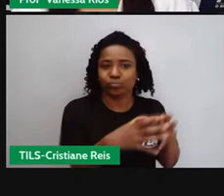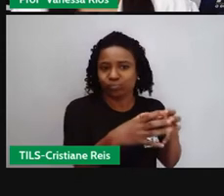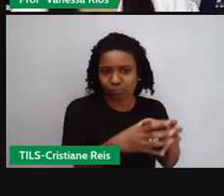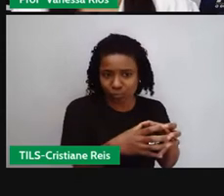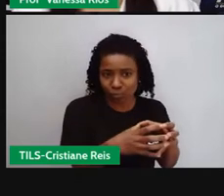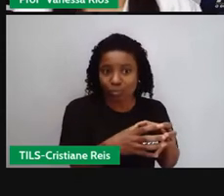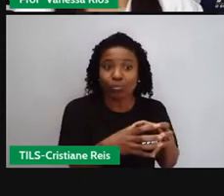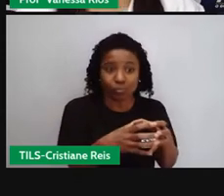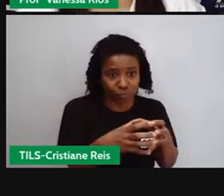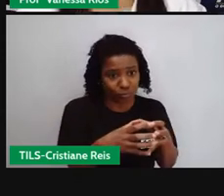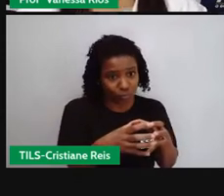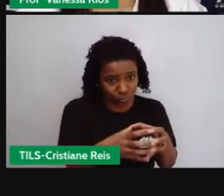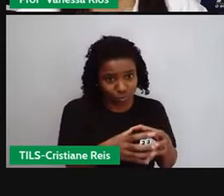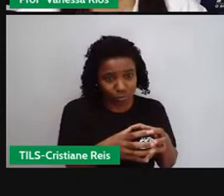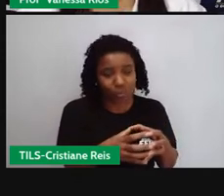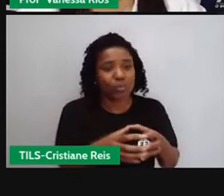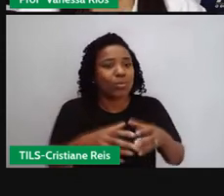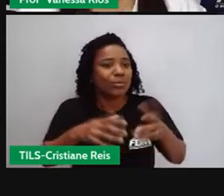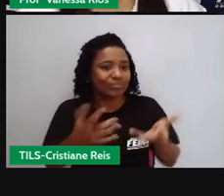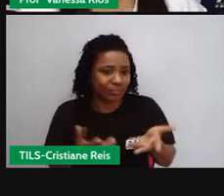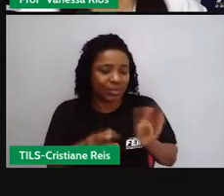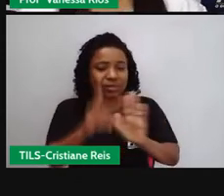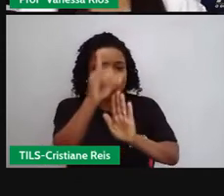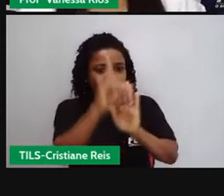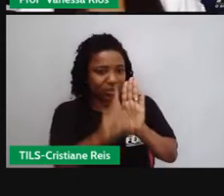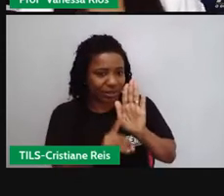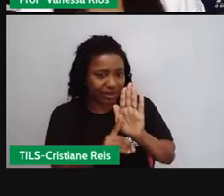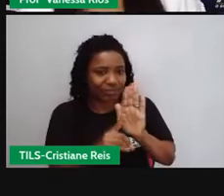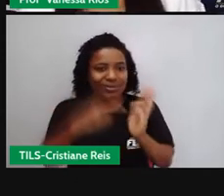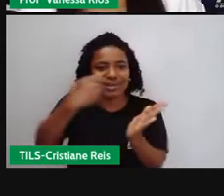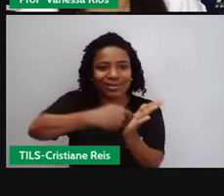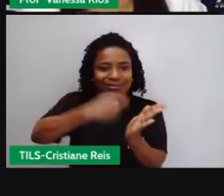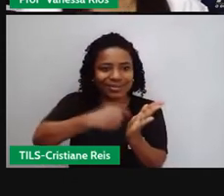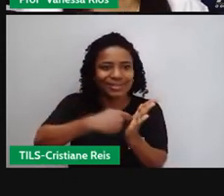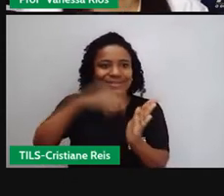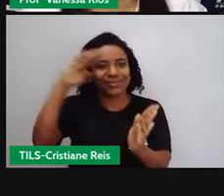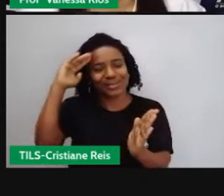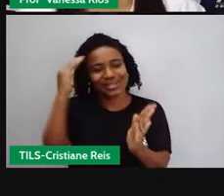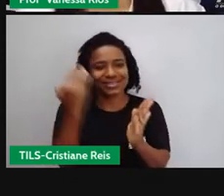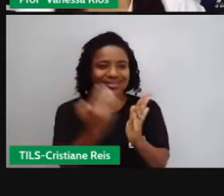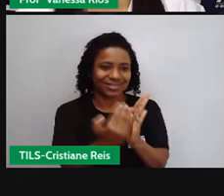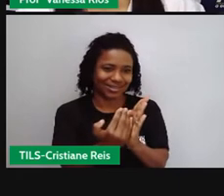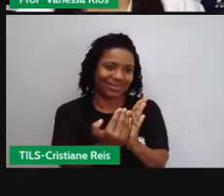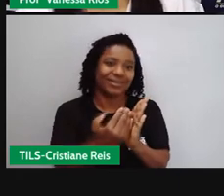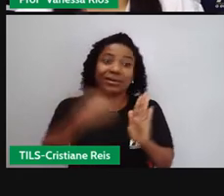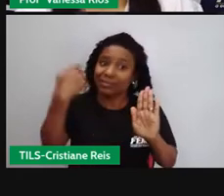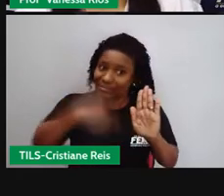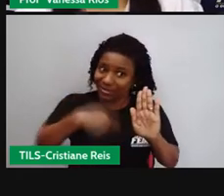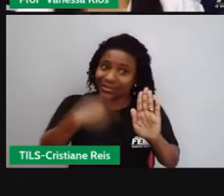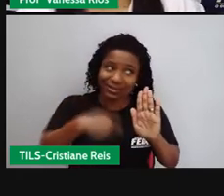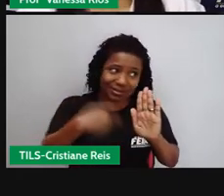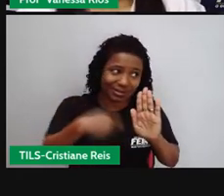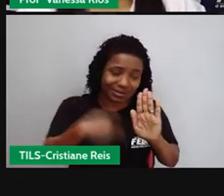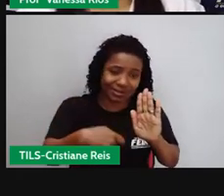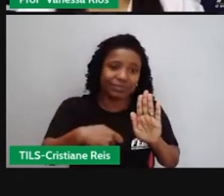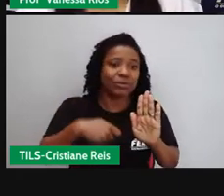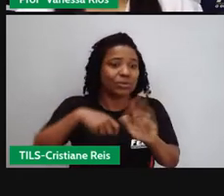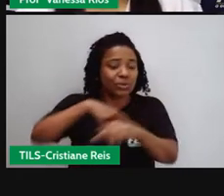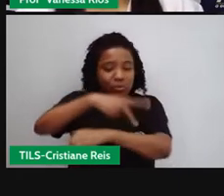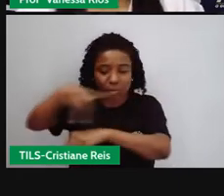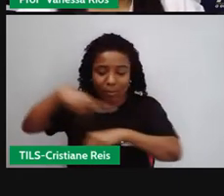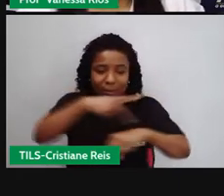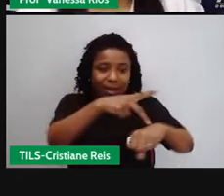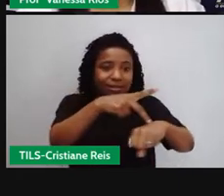né, direitos e deveres aí que terão que ser cumpridos e exercidos num país, num estado,